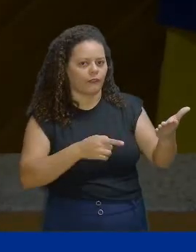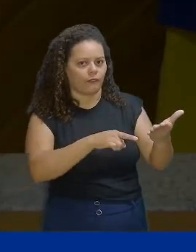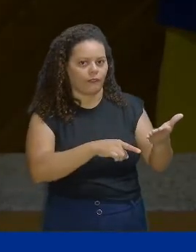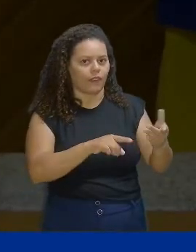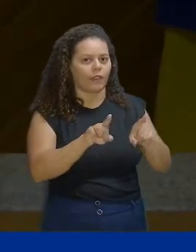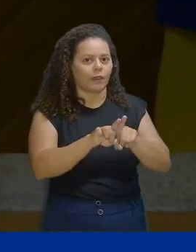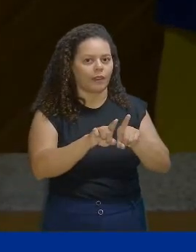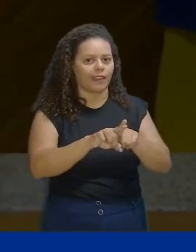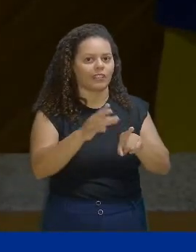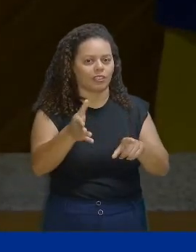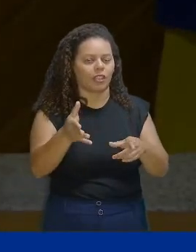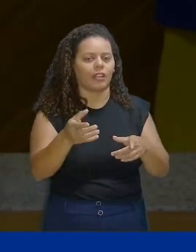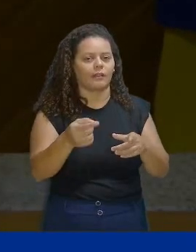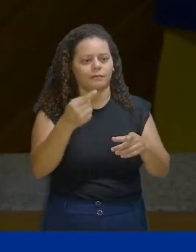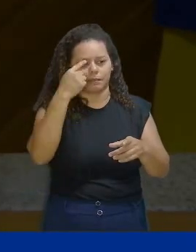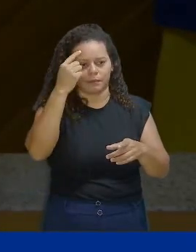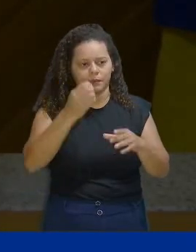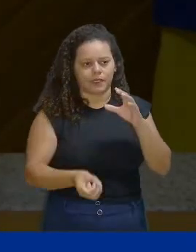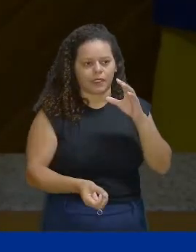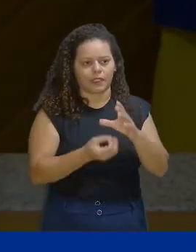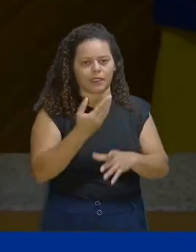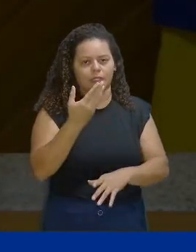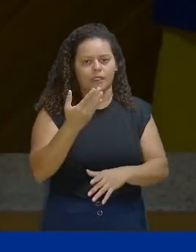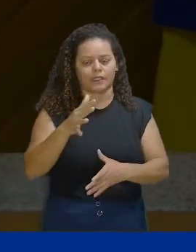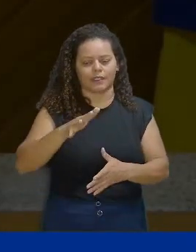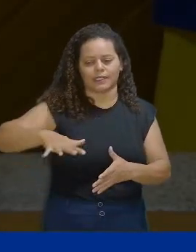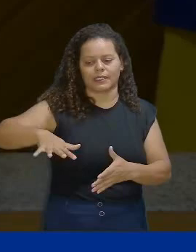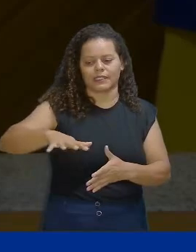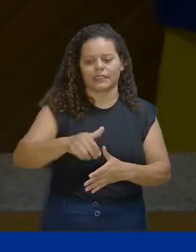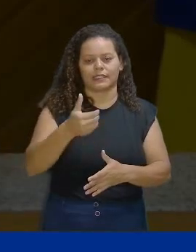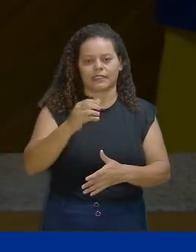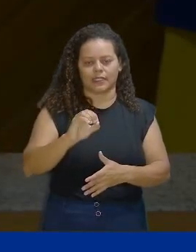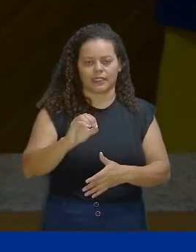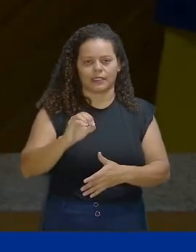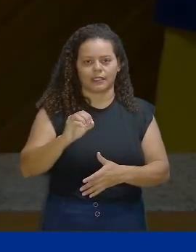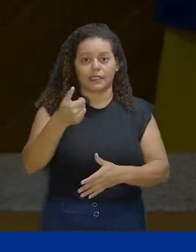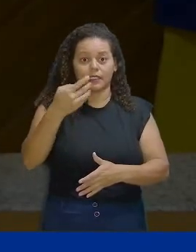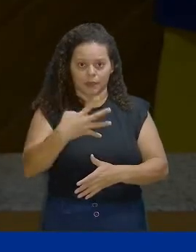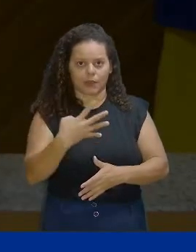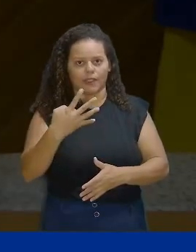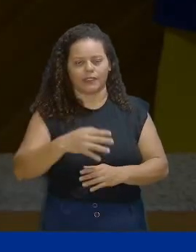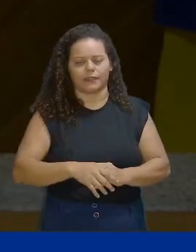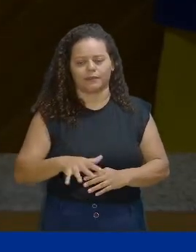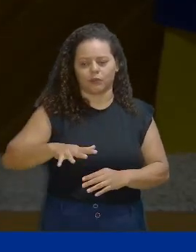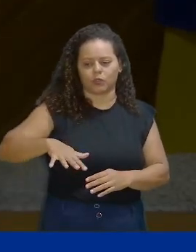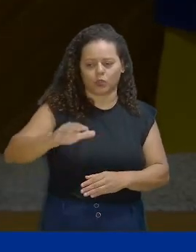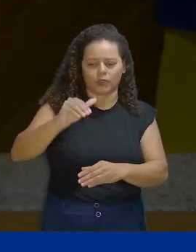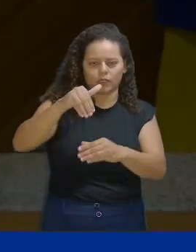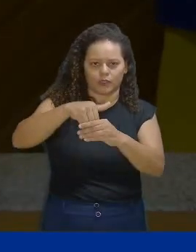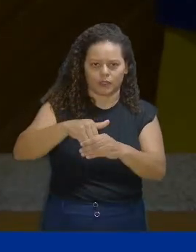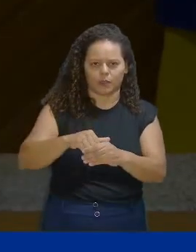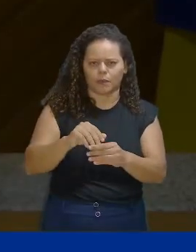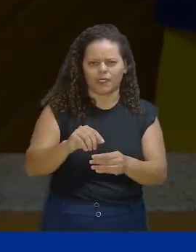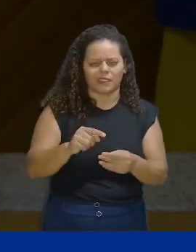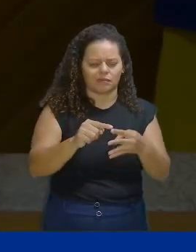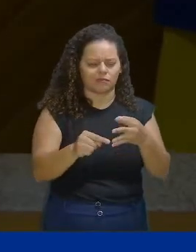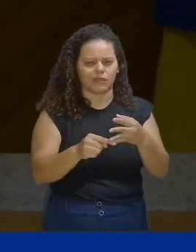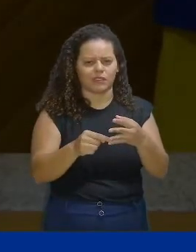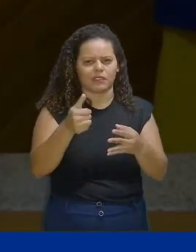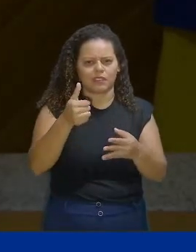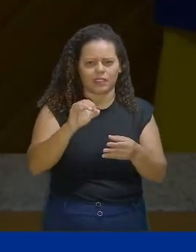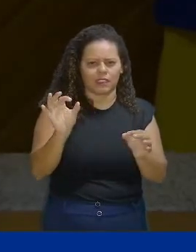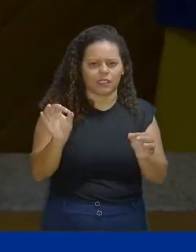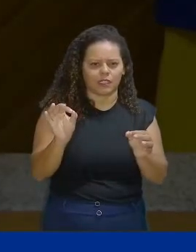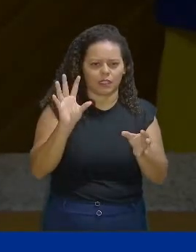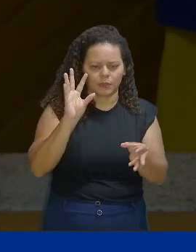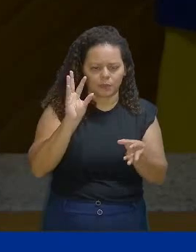relação à criação da 14ª Zona Eleitoral. São só 2 aspectos bem objetivos, vou tentar simplificar, mas